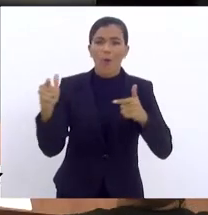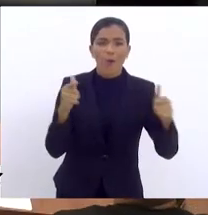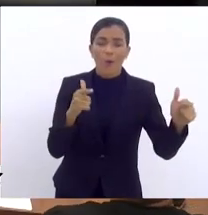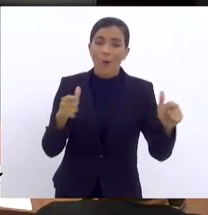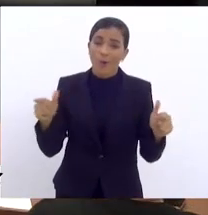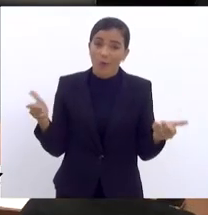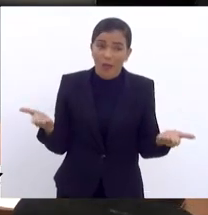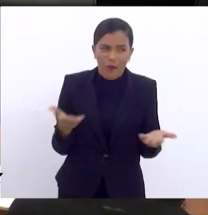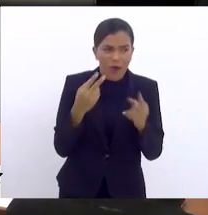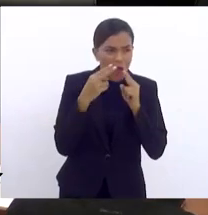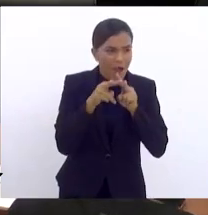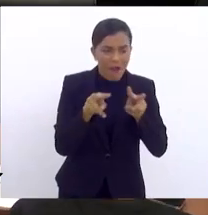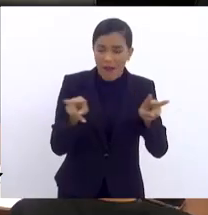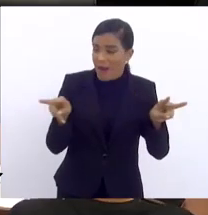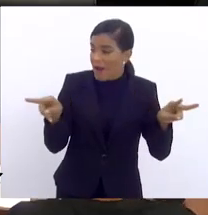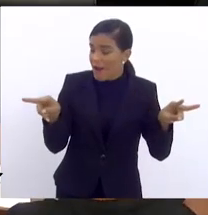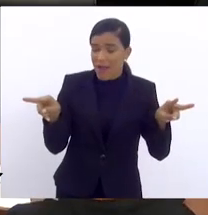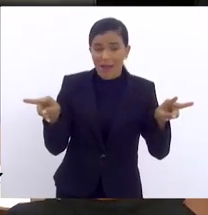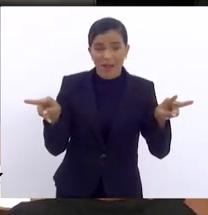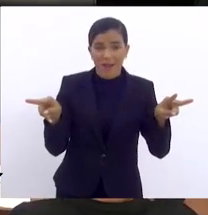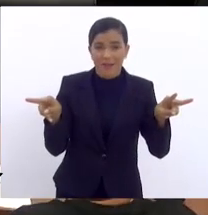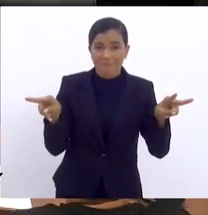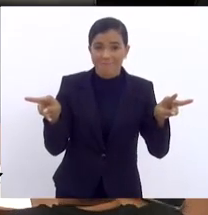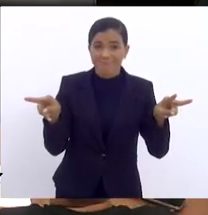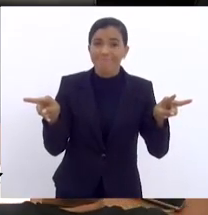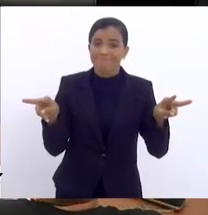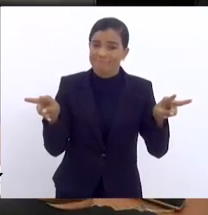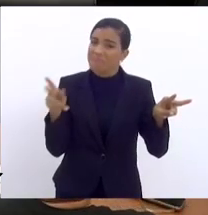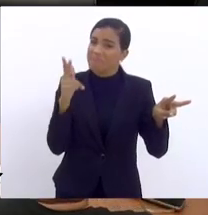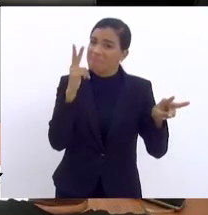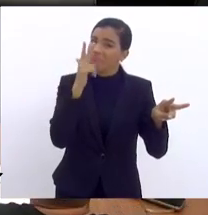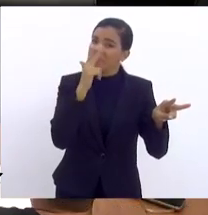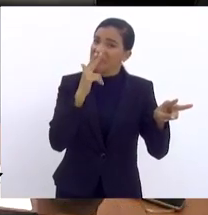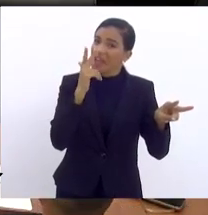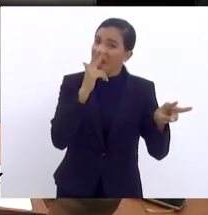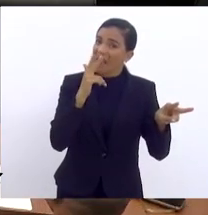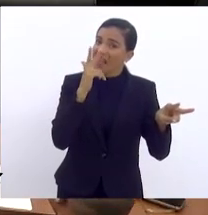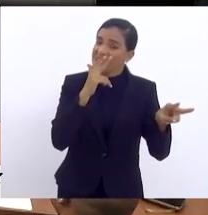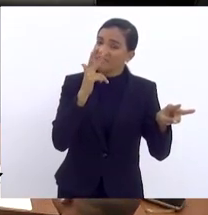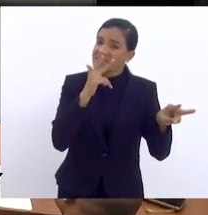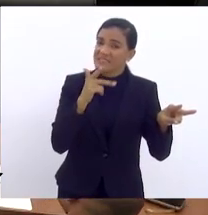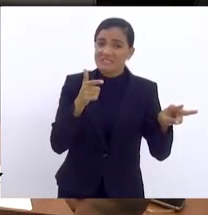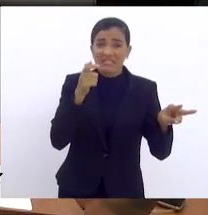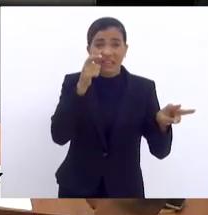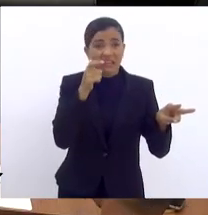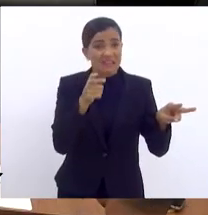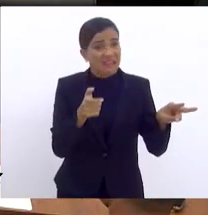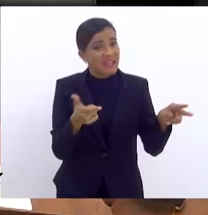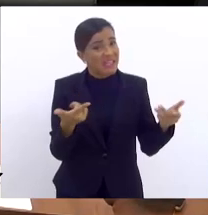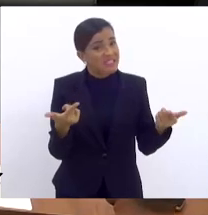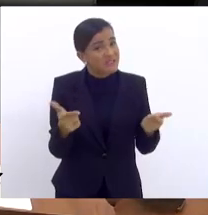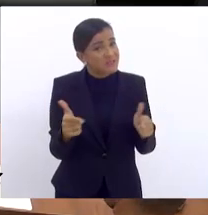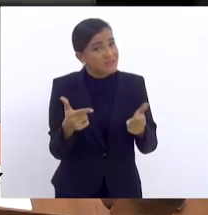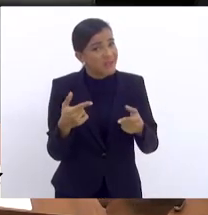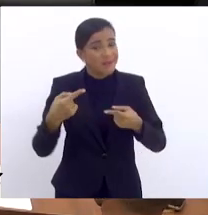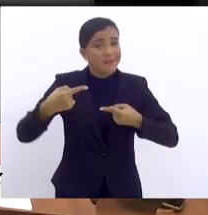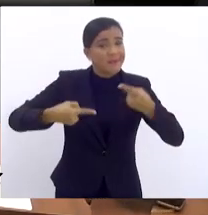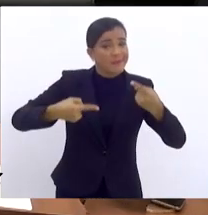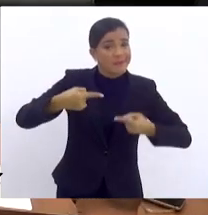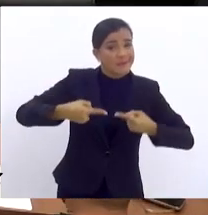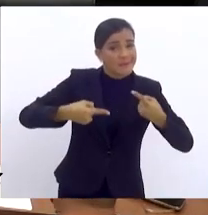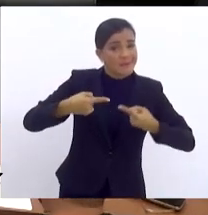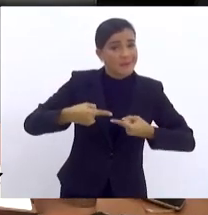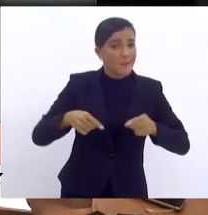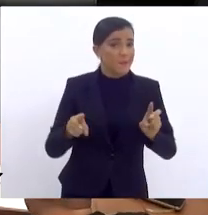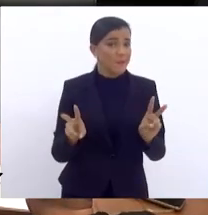como nós estamos vendo aqui hoje Parece que eles não tem tanto interesse de debater sobre o tema